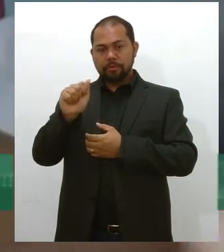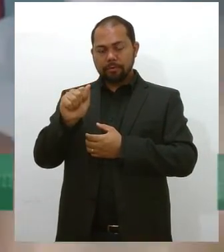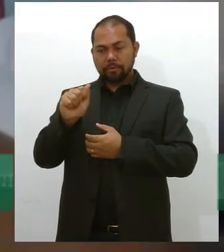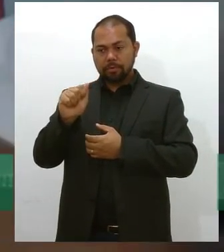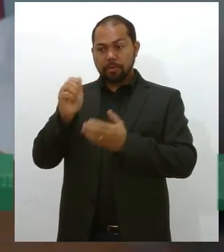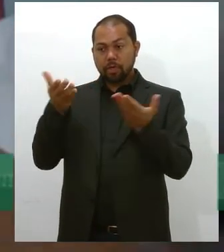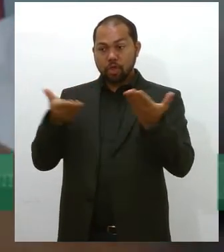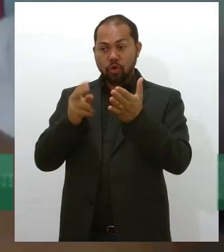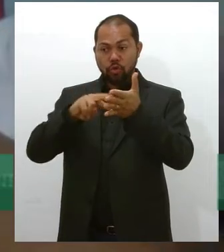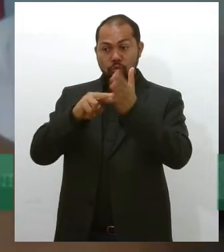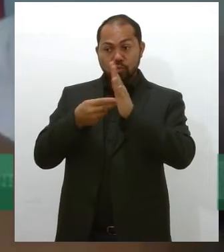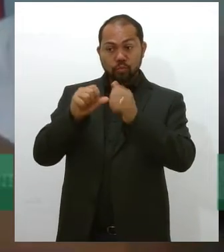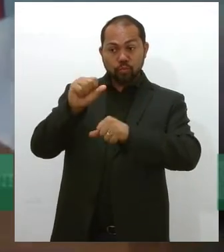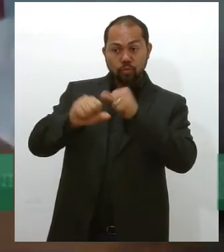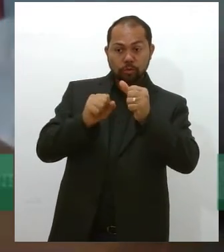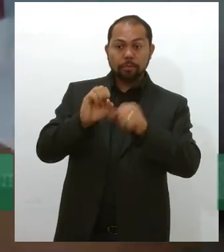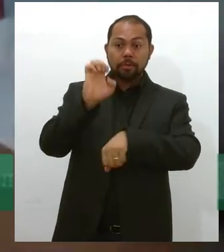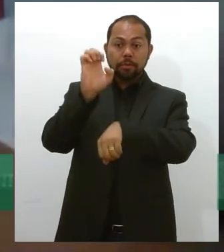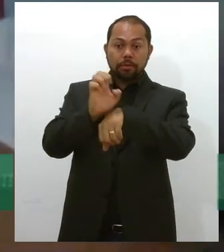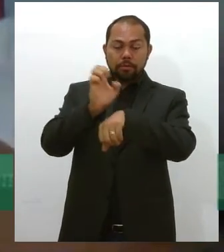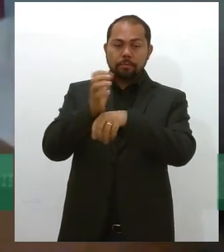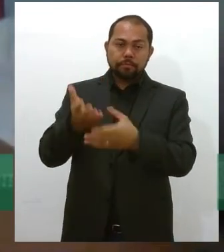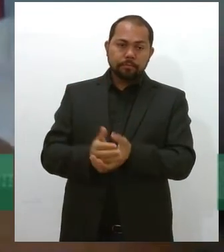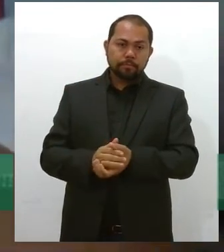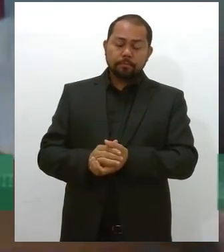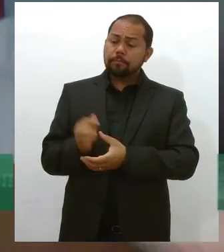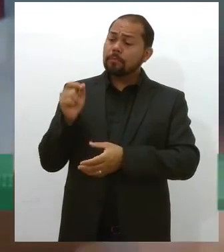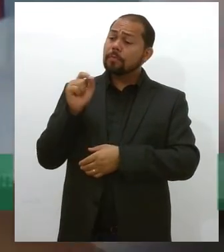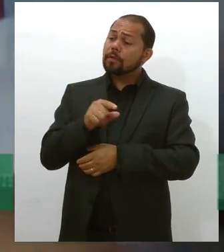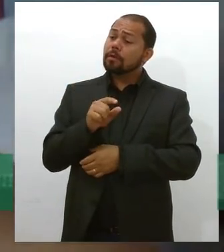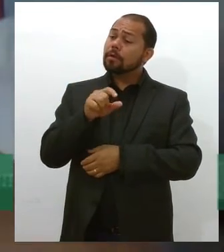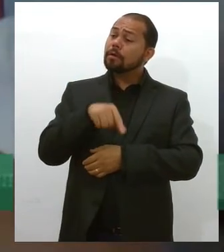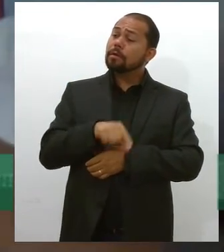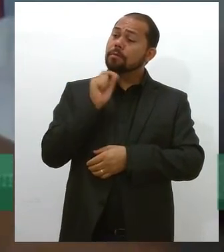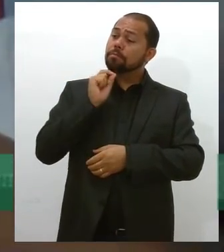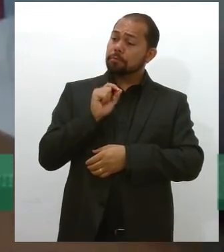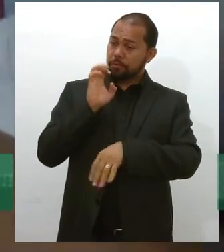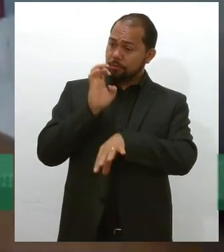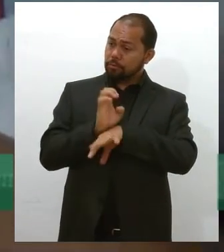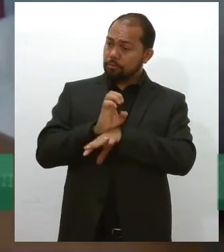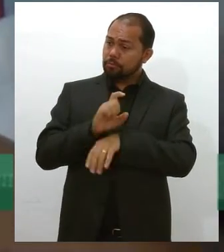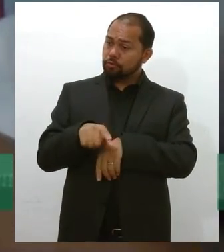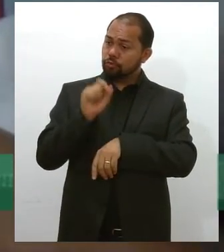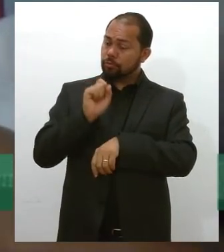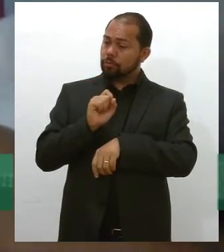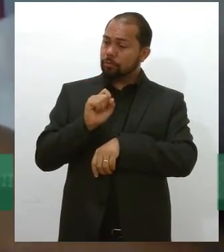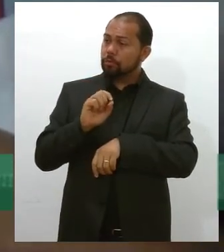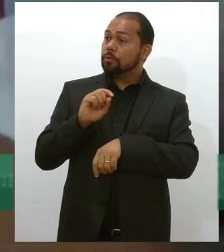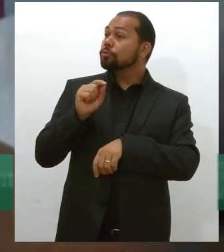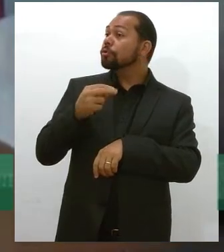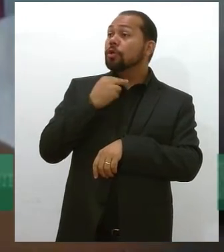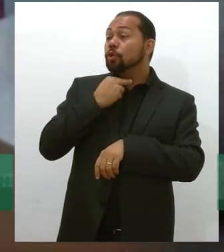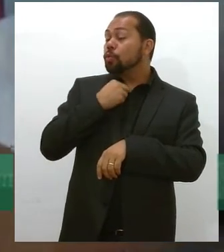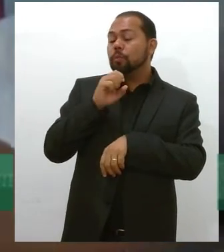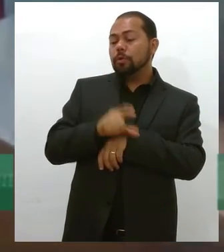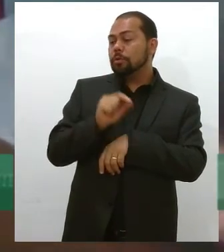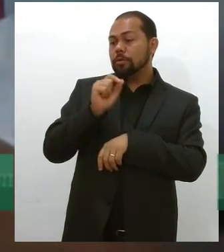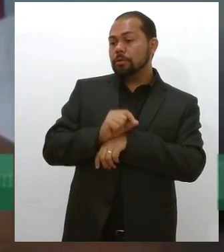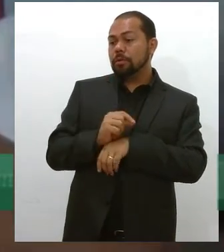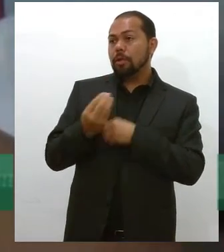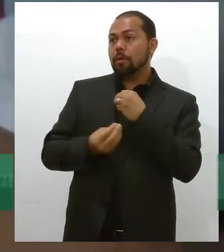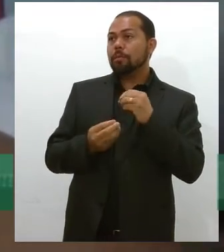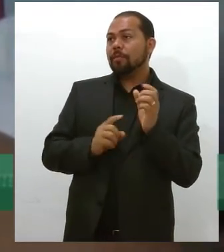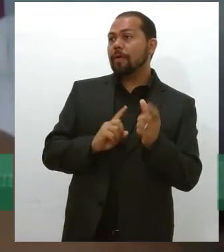pode decidir? E o que ela não pode decidir? Quem é que decide, né? Como é que isso vai parar lá no centro do poder, lá no Rio de Janeiro, lá na